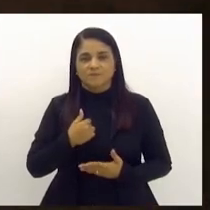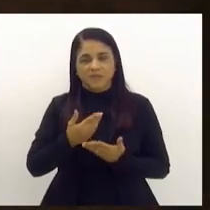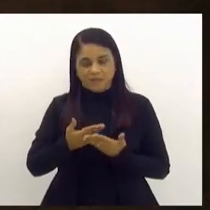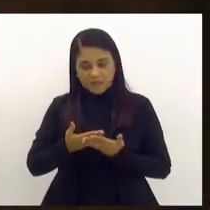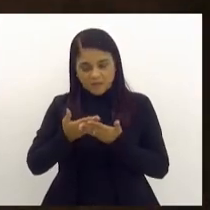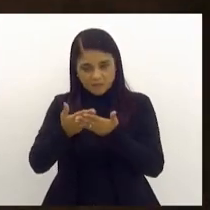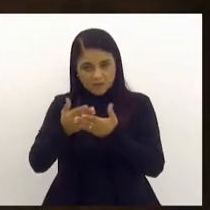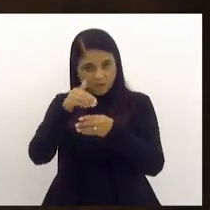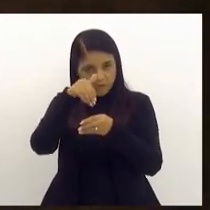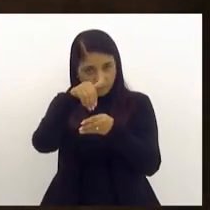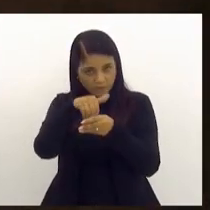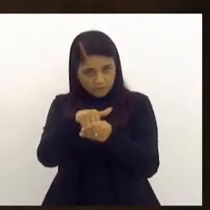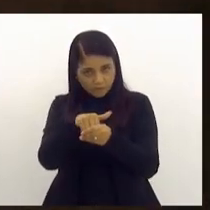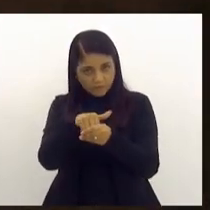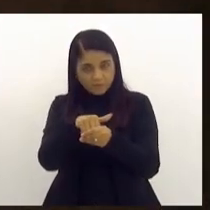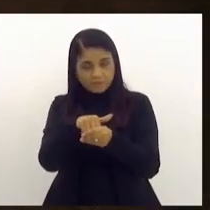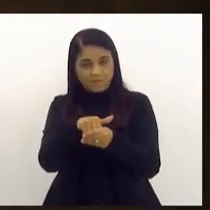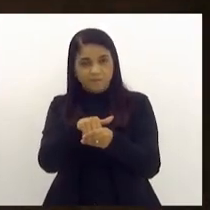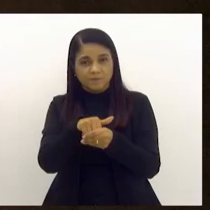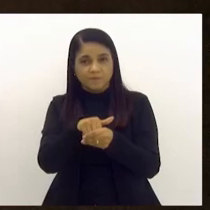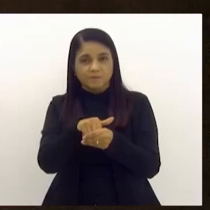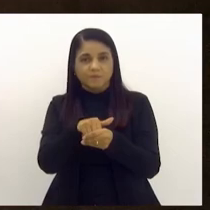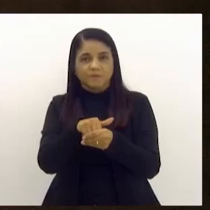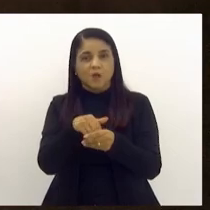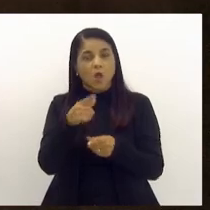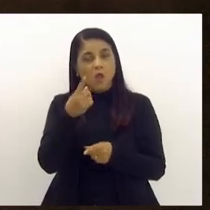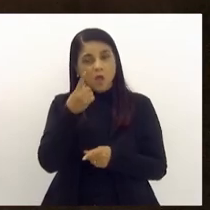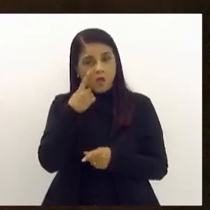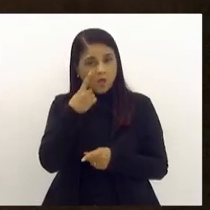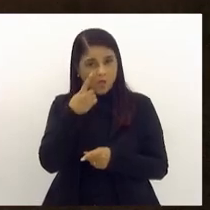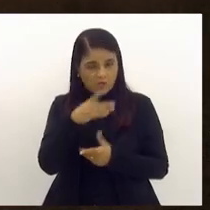encaminhando a votação. Porque, veja só,